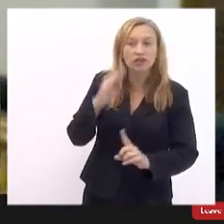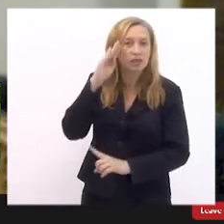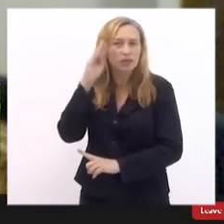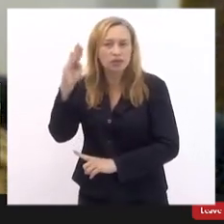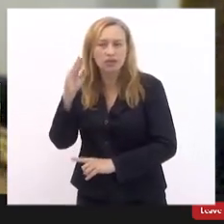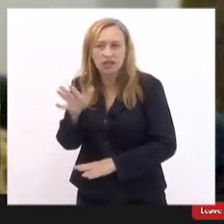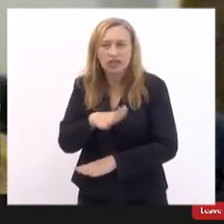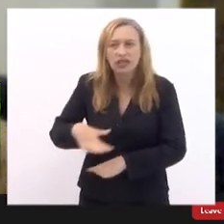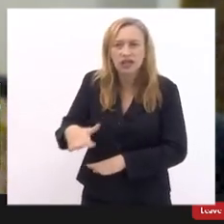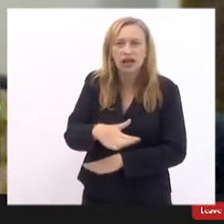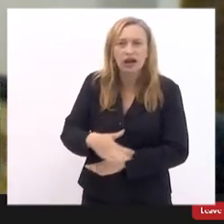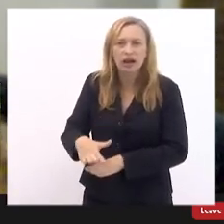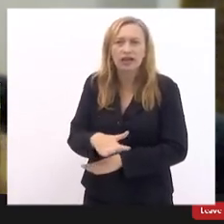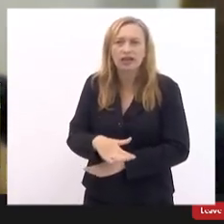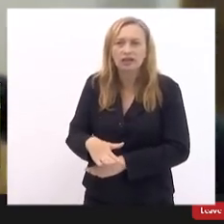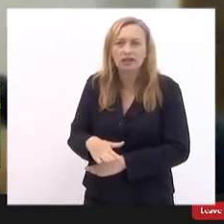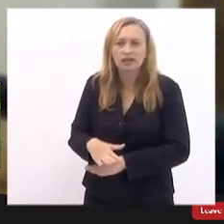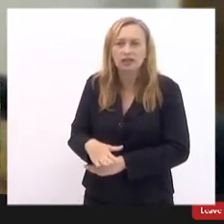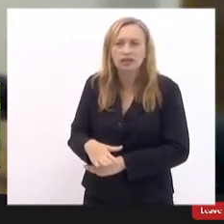na área